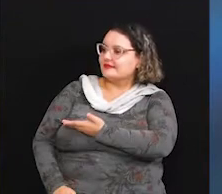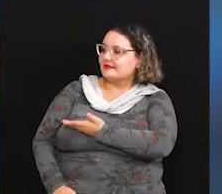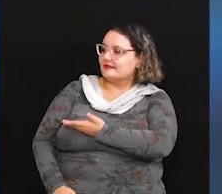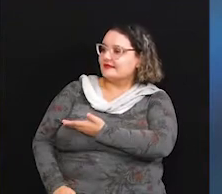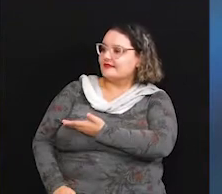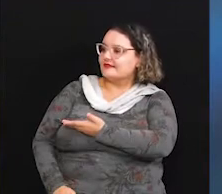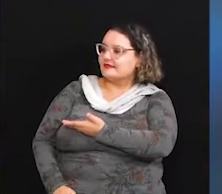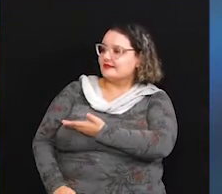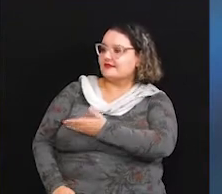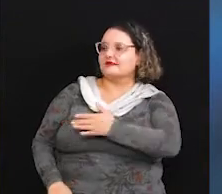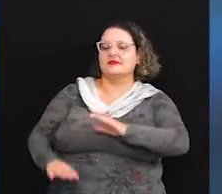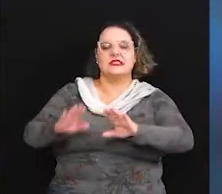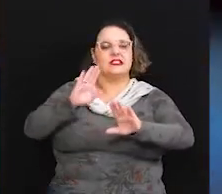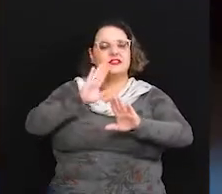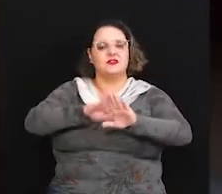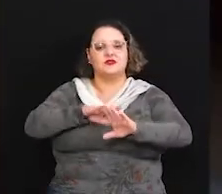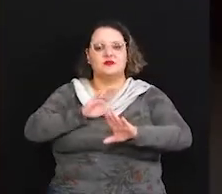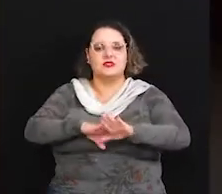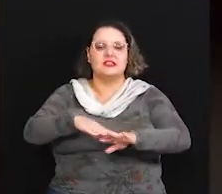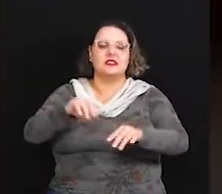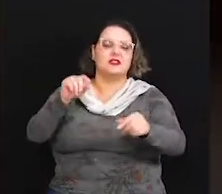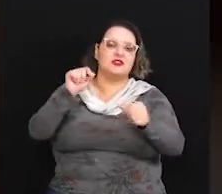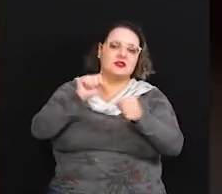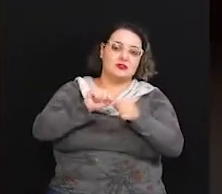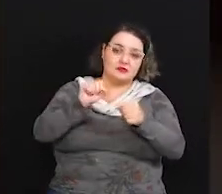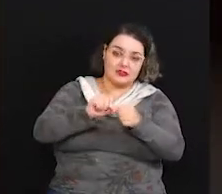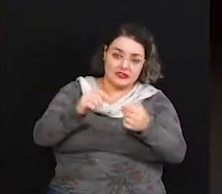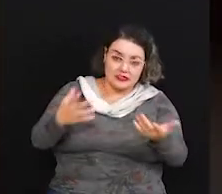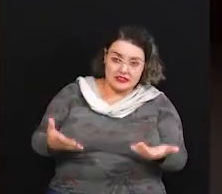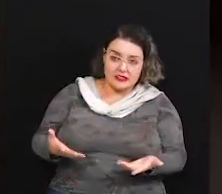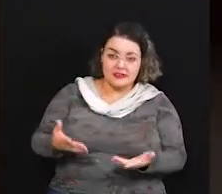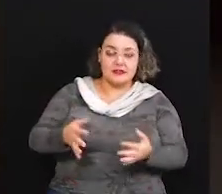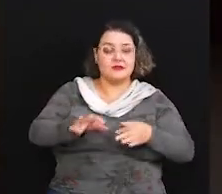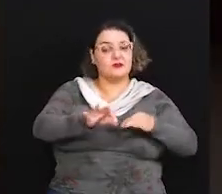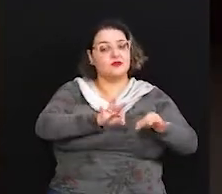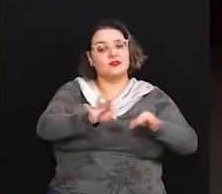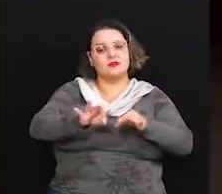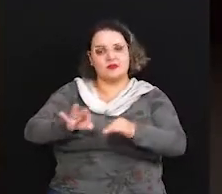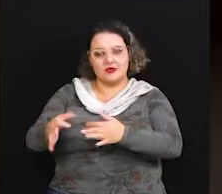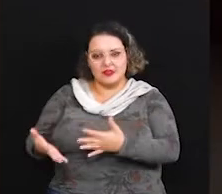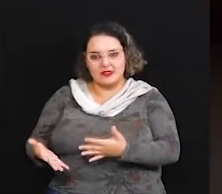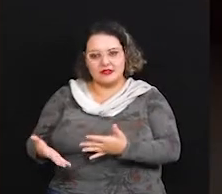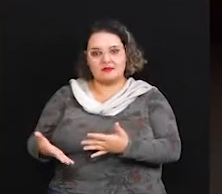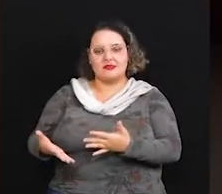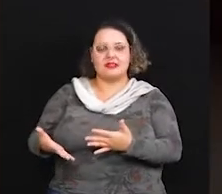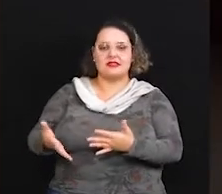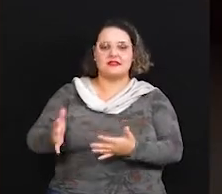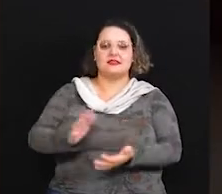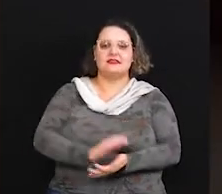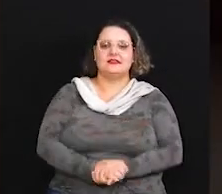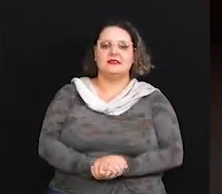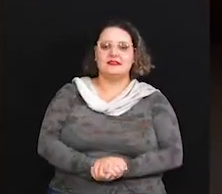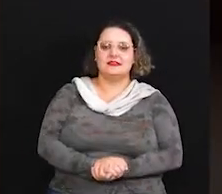estão atividades que nós estamos fazendo e coisas programadas, assim,